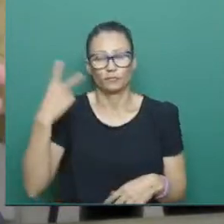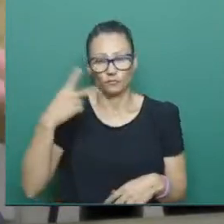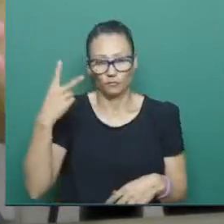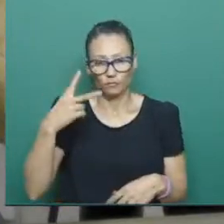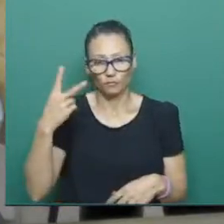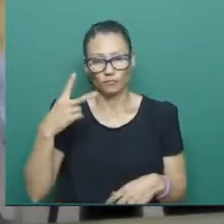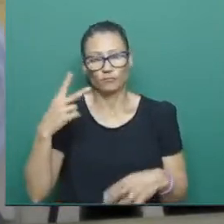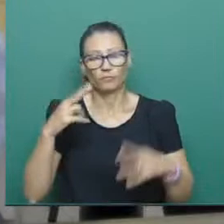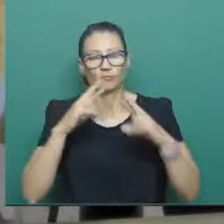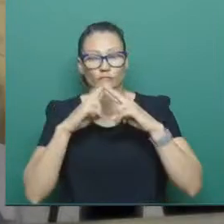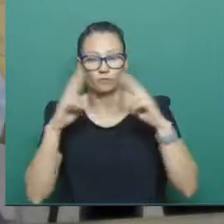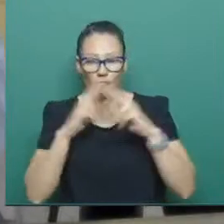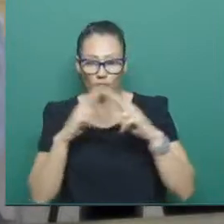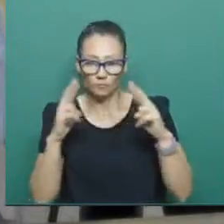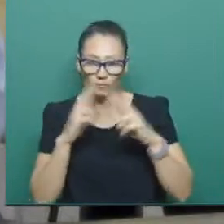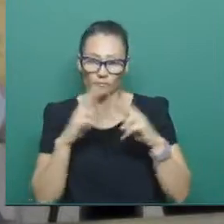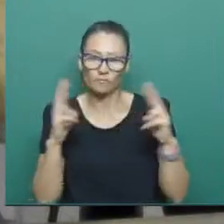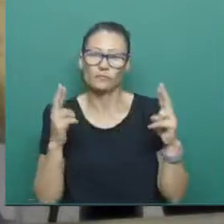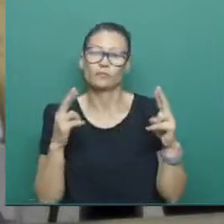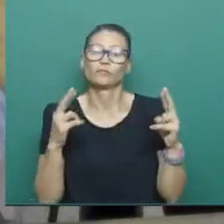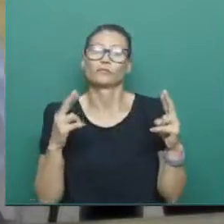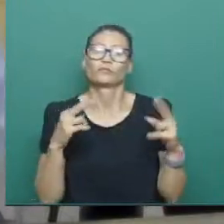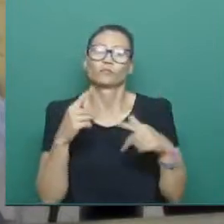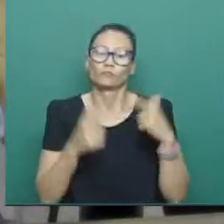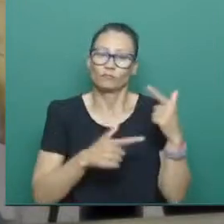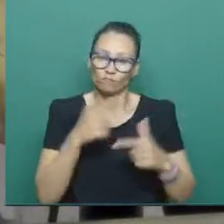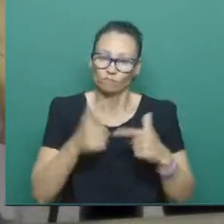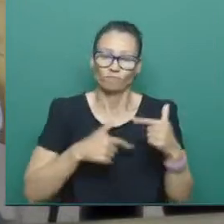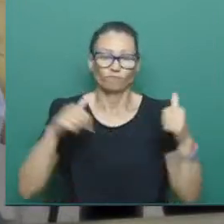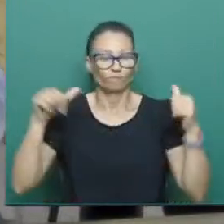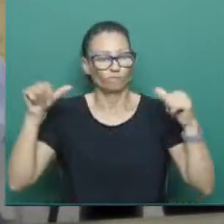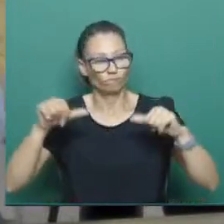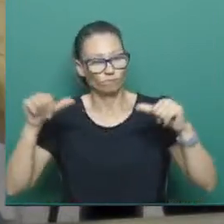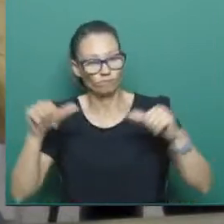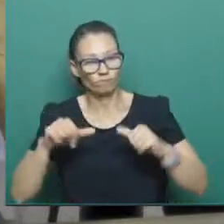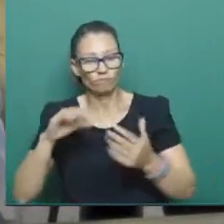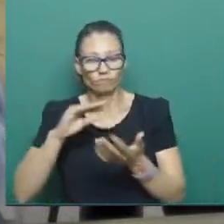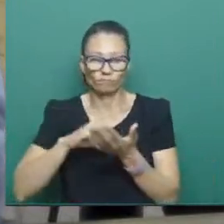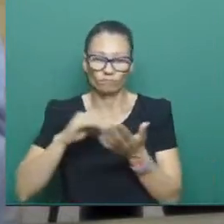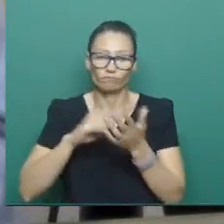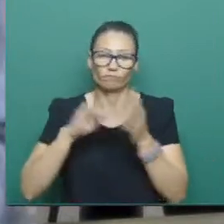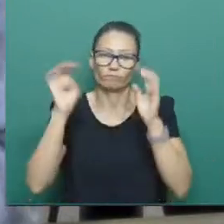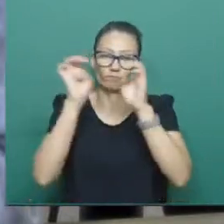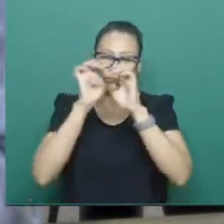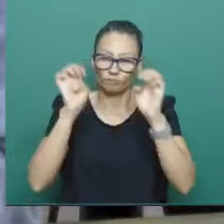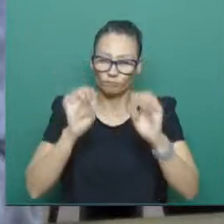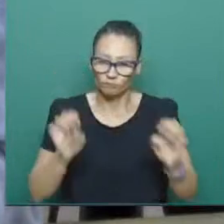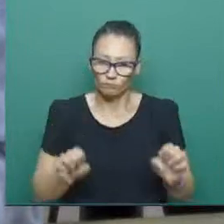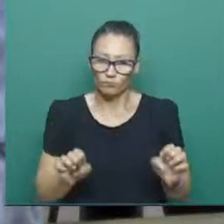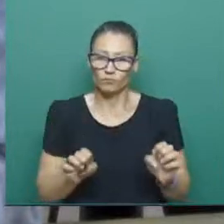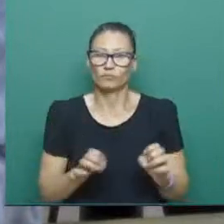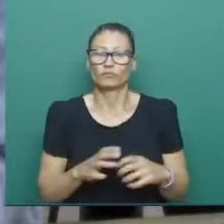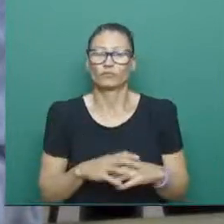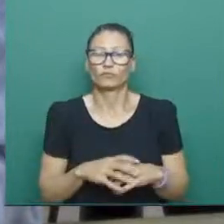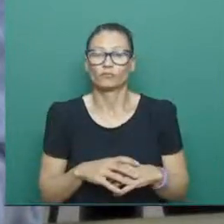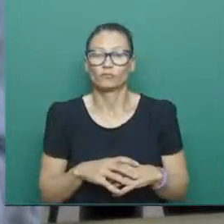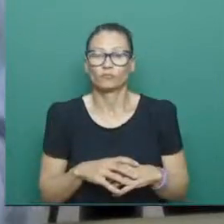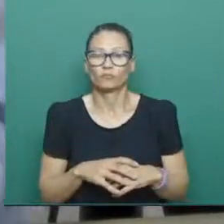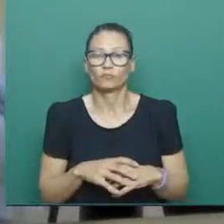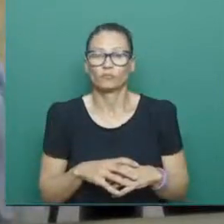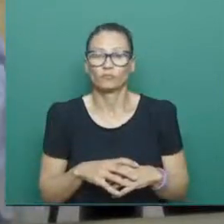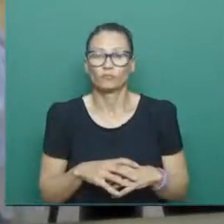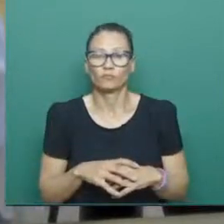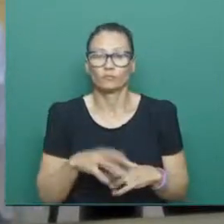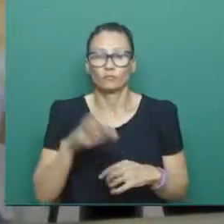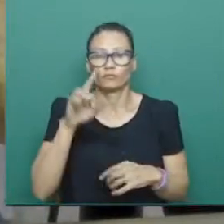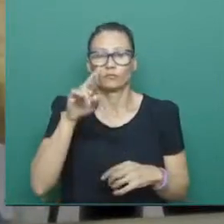precarização dos serviços, né? Então, precarização, falta de estrutura. Até teve a fala da Roselene,